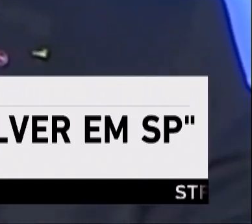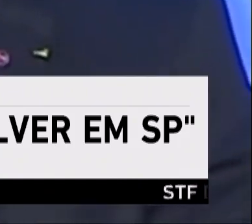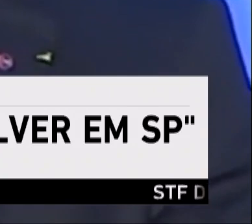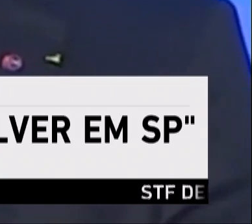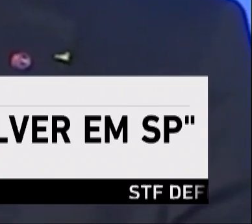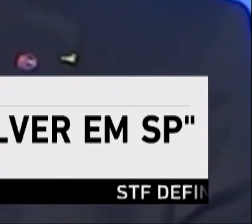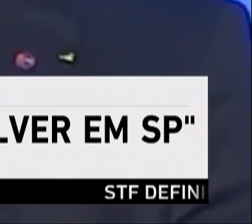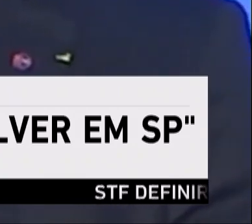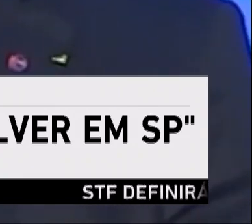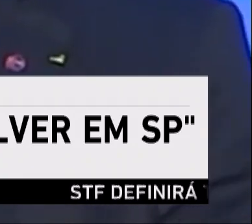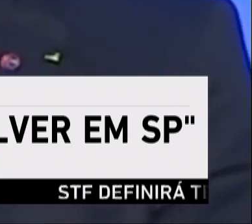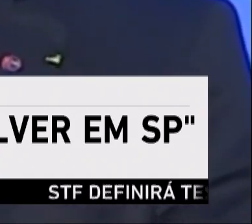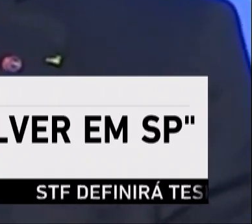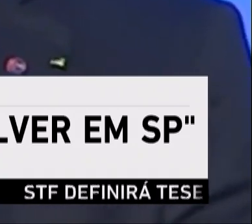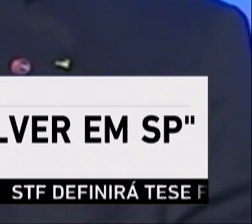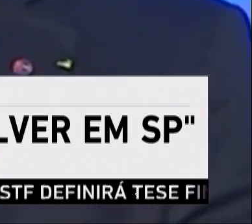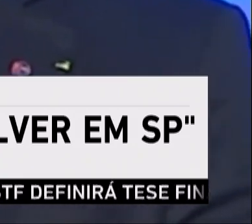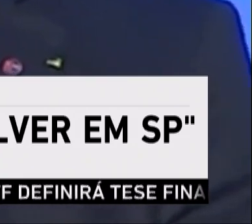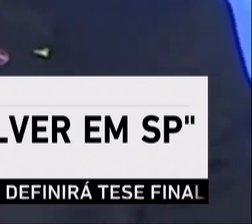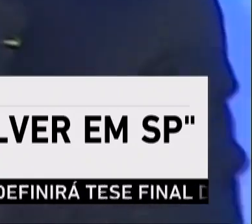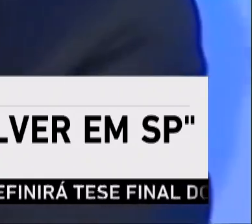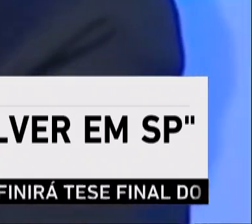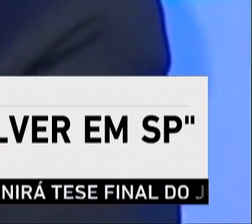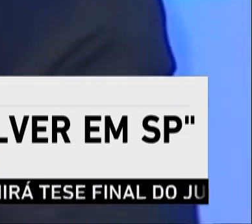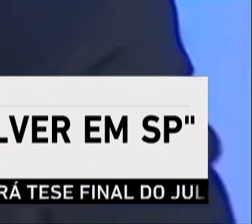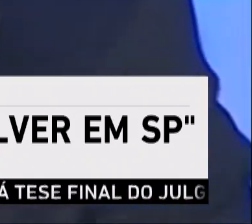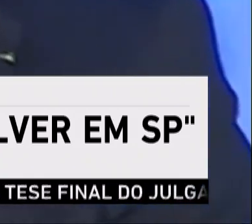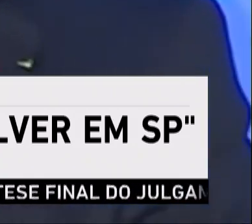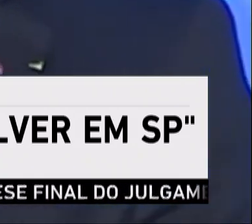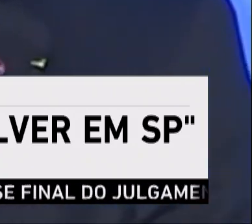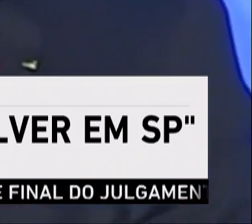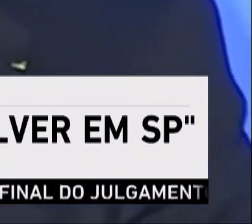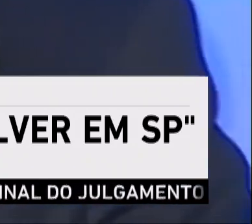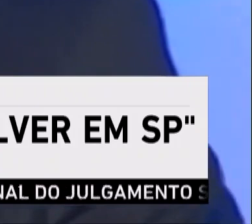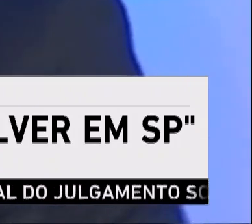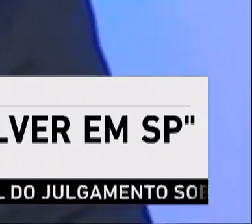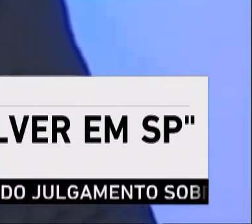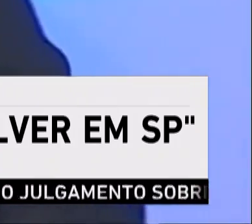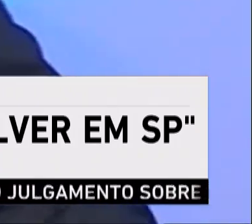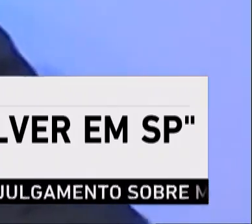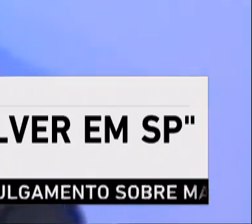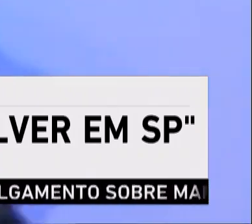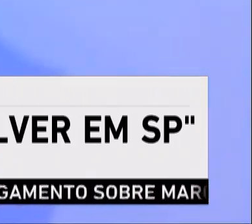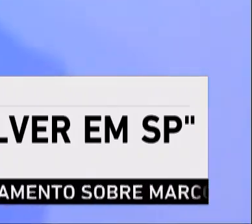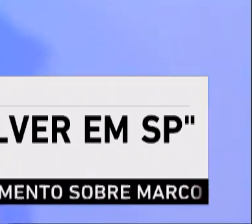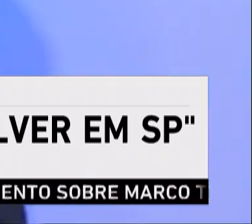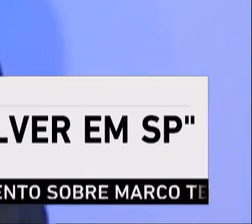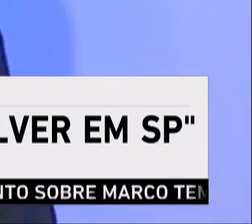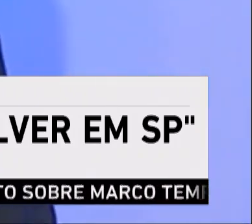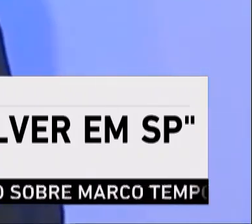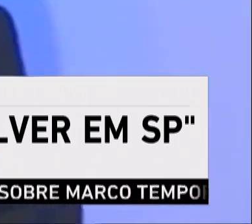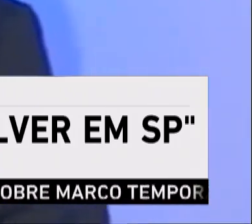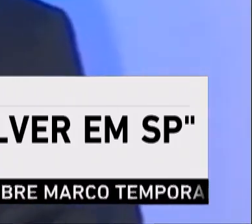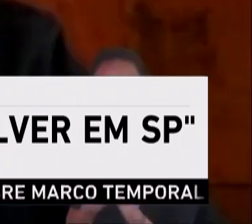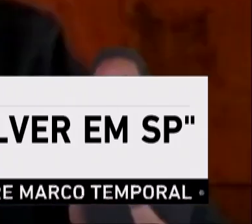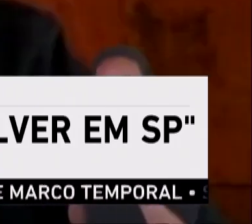participar ativamente da escolha dos candidatos apoiados pelo PL em prefeituras como São Paulo, Belo Horizonte e Rio de